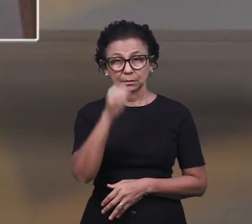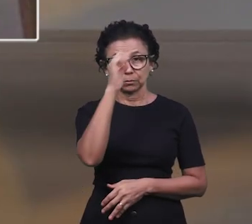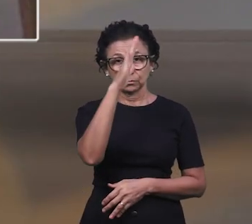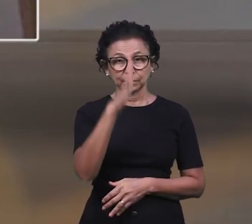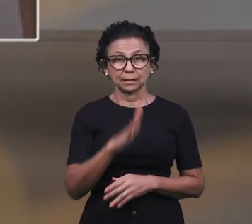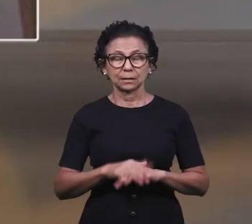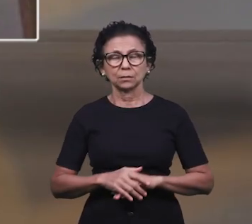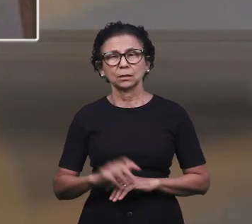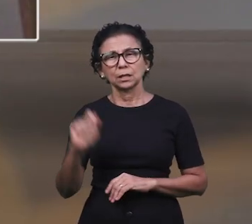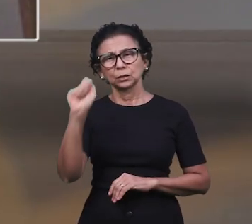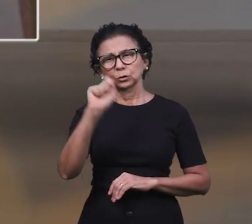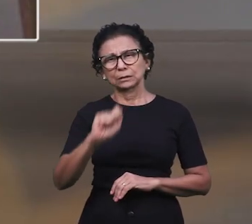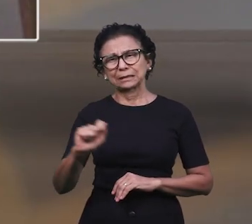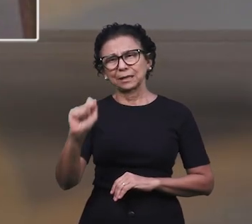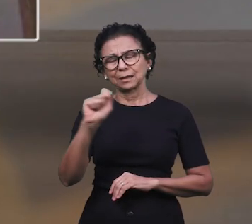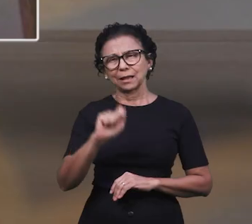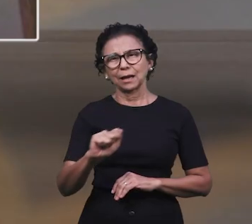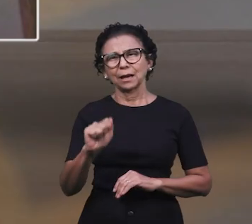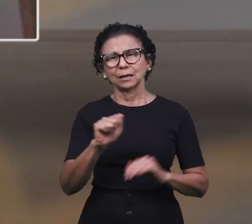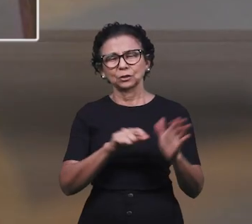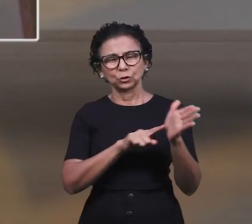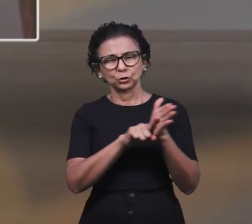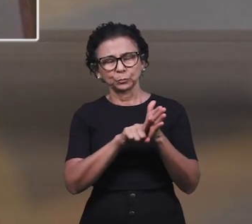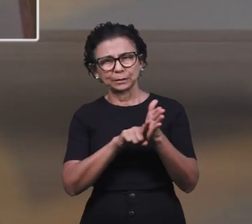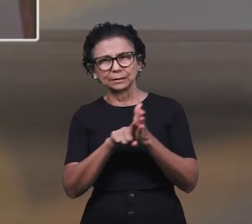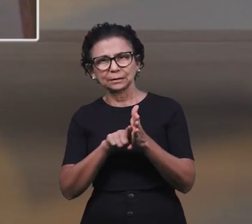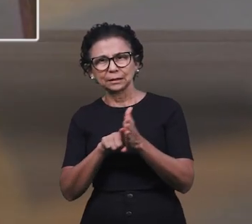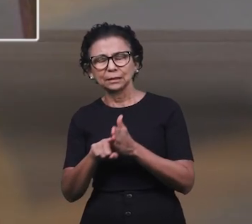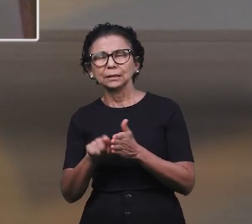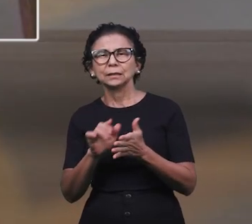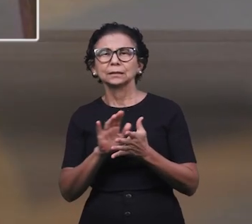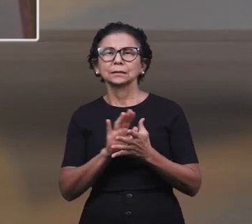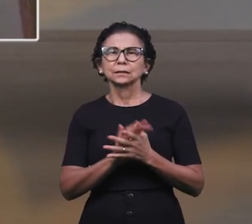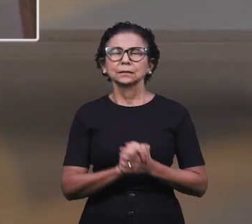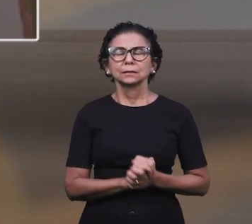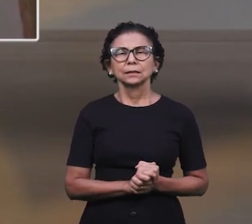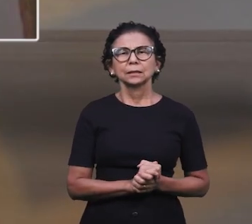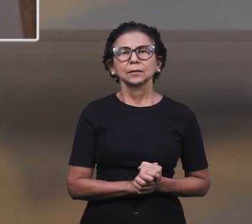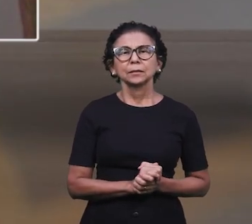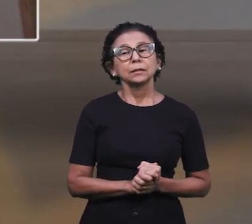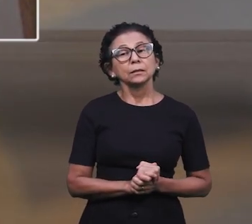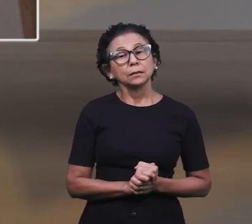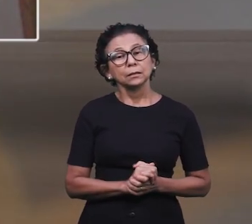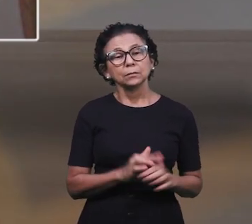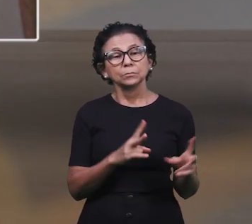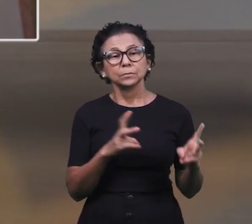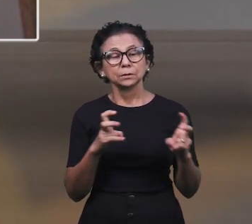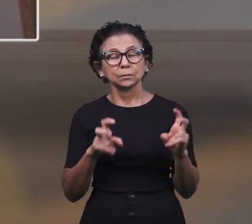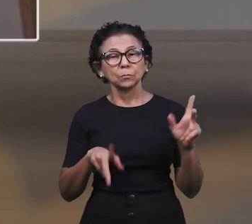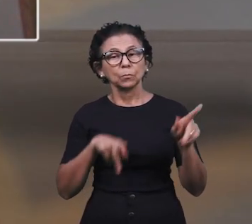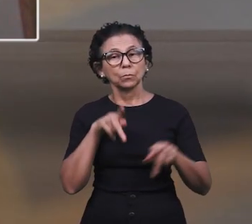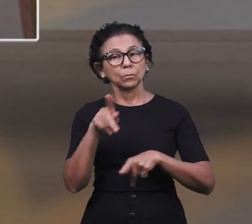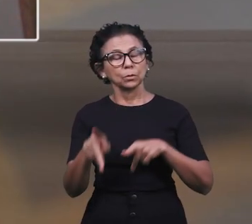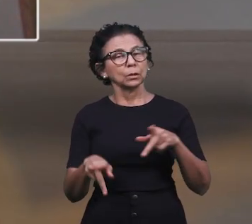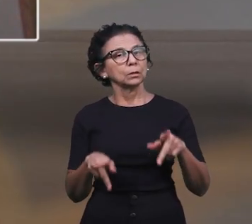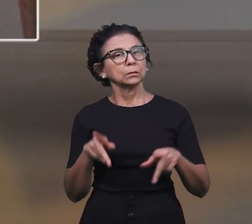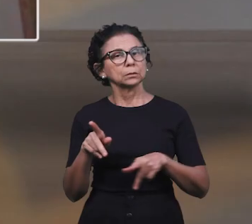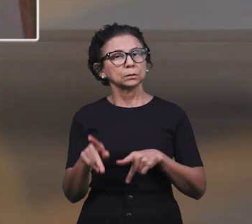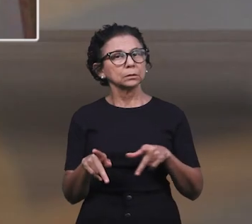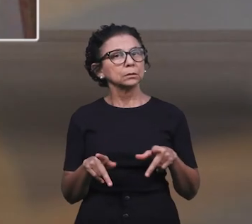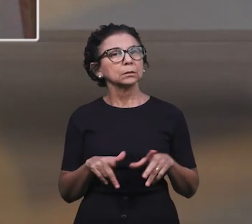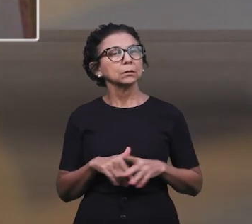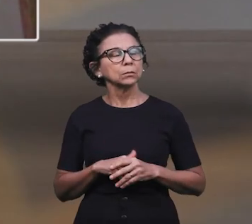sociedades de pesquisa e fora também, nós notamos que a população ainda padece.